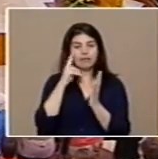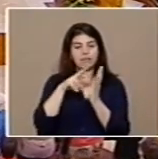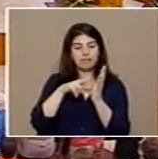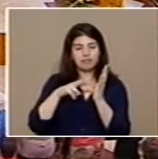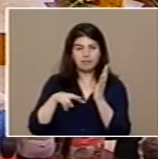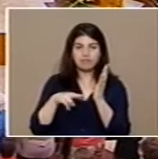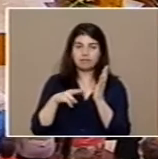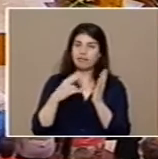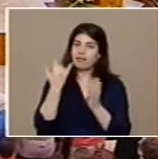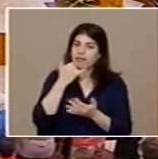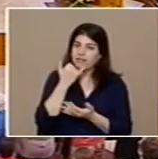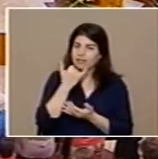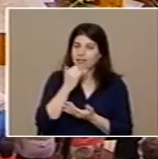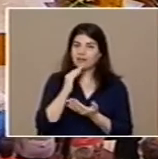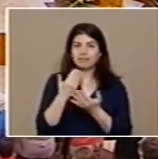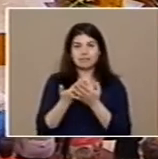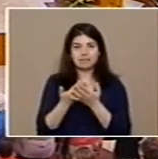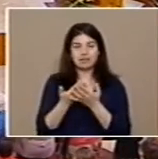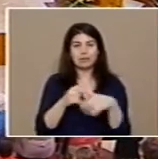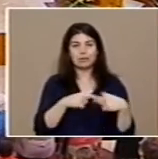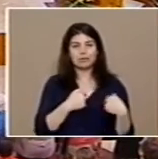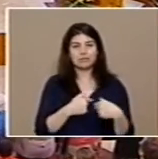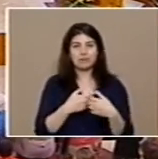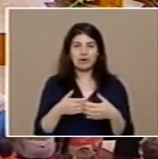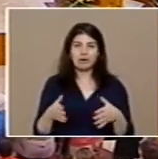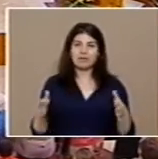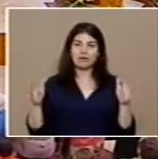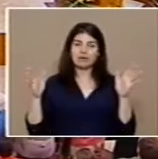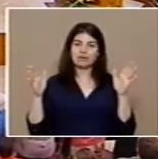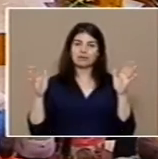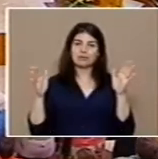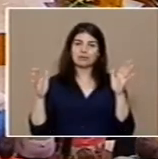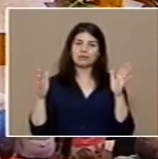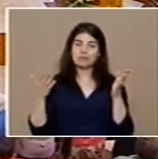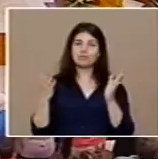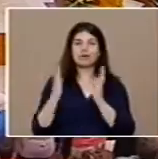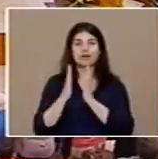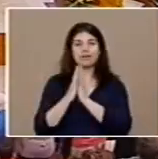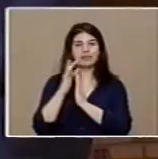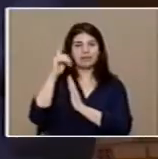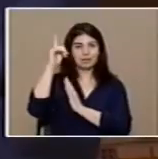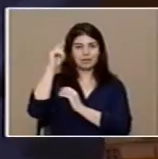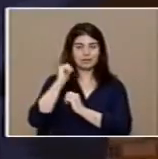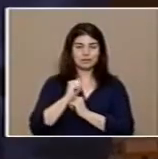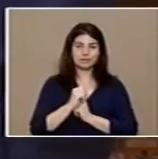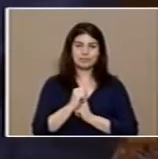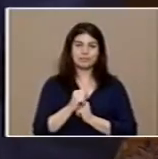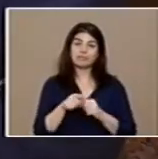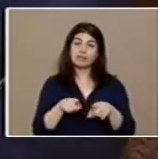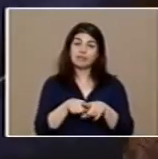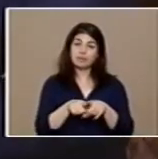Lisa abram o coração a voz de Deus Oremos irmãos e